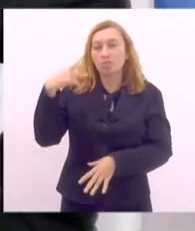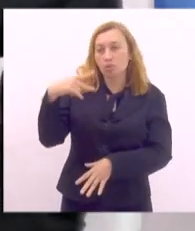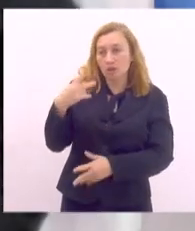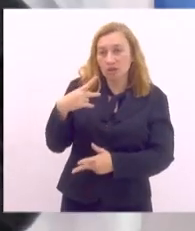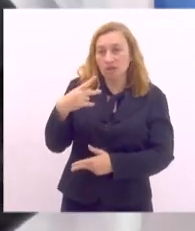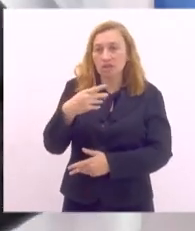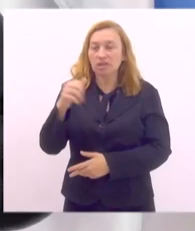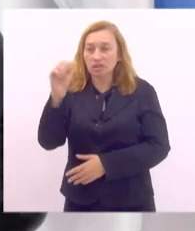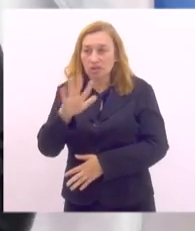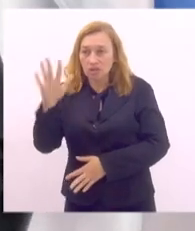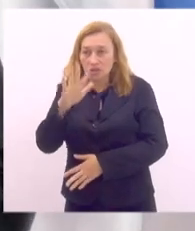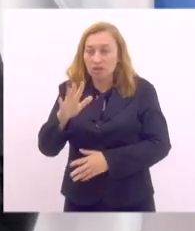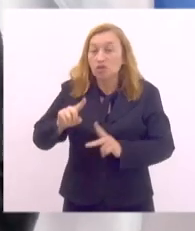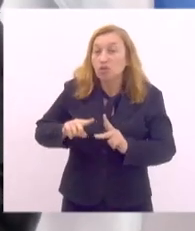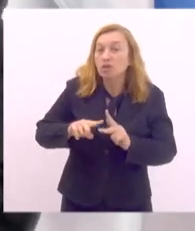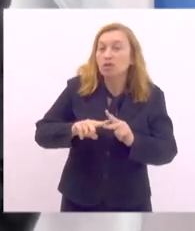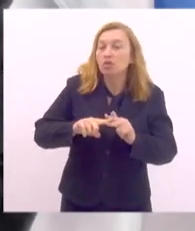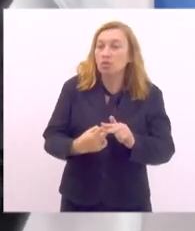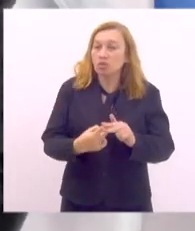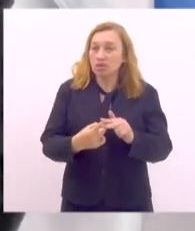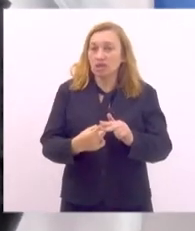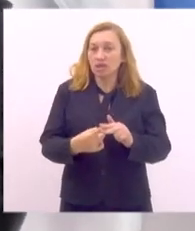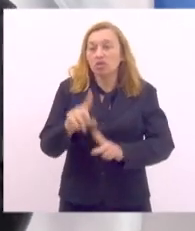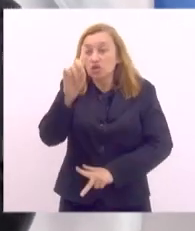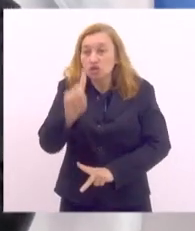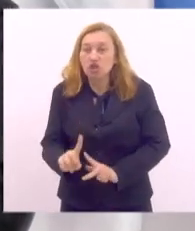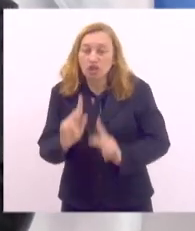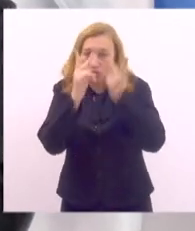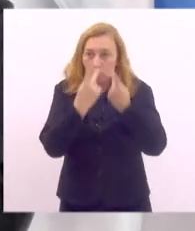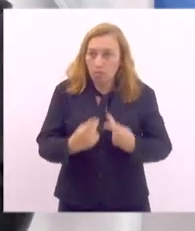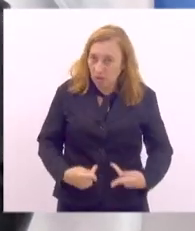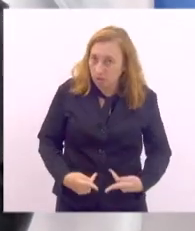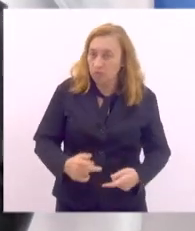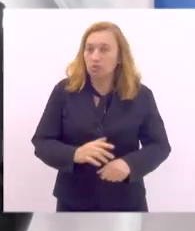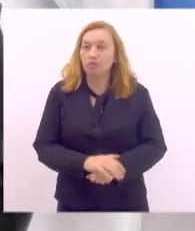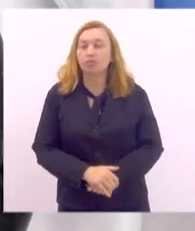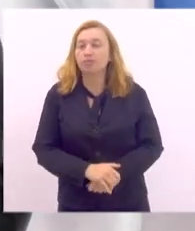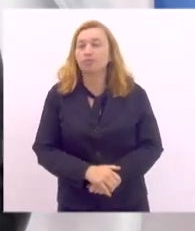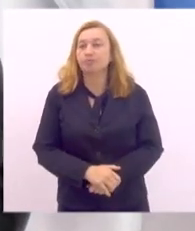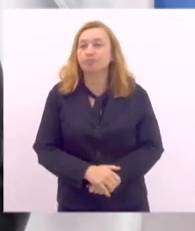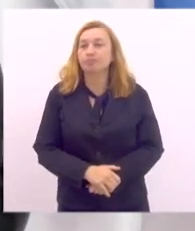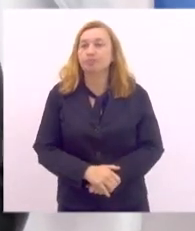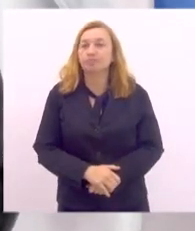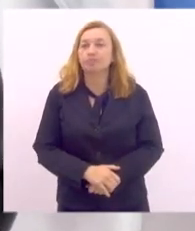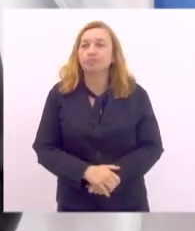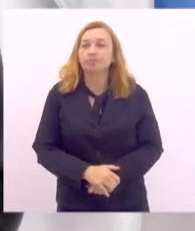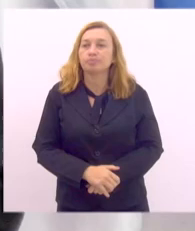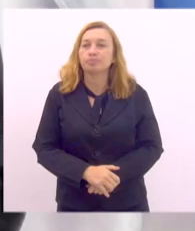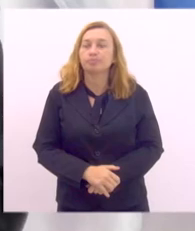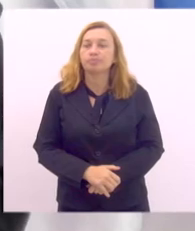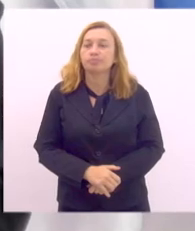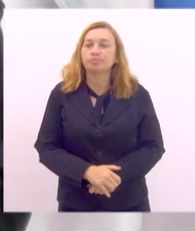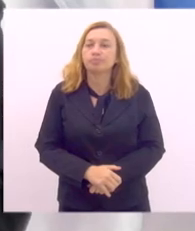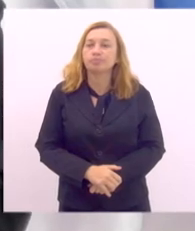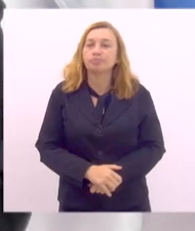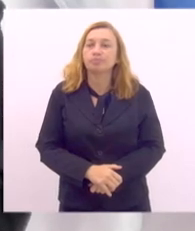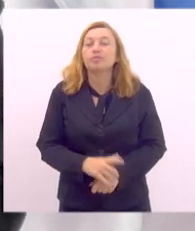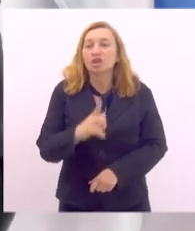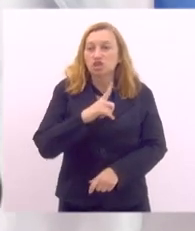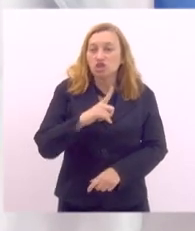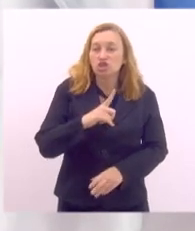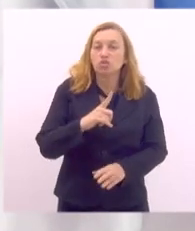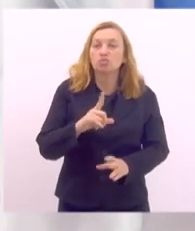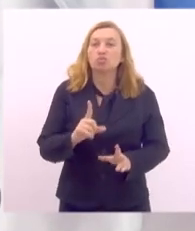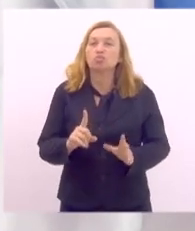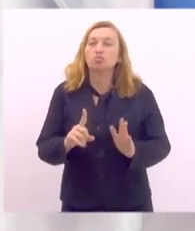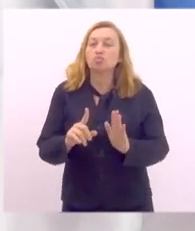reparação. Isso é uma questão, inclusive, de direitos humanos. E a gente tinha um projeto